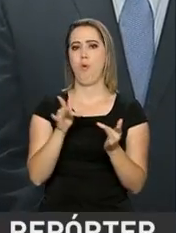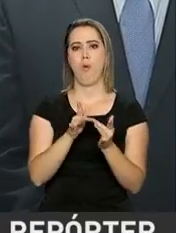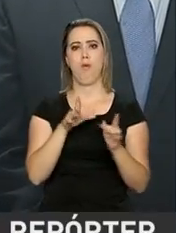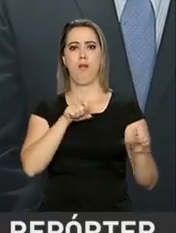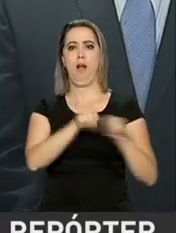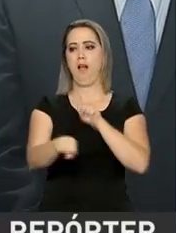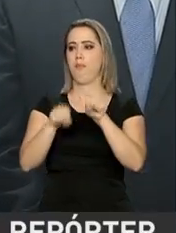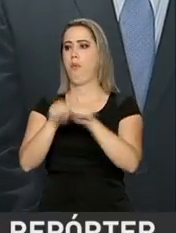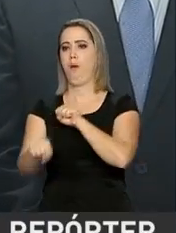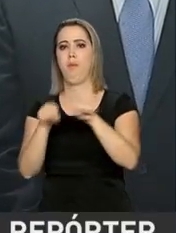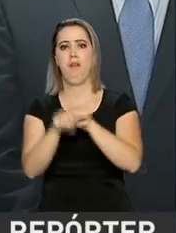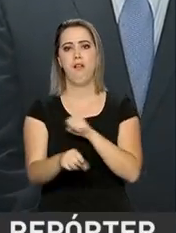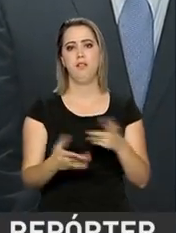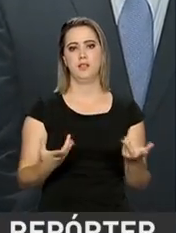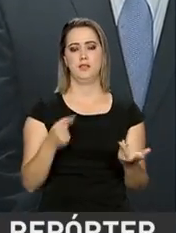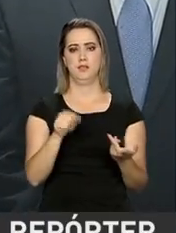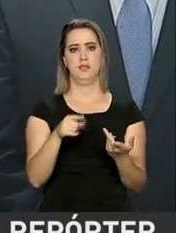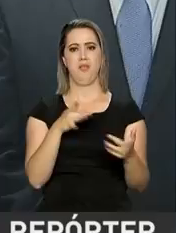que